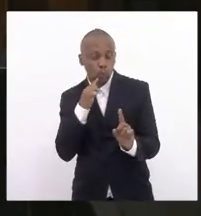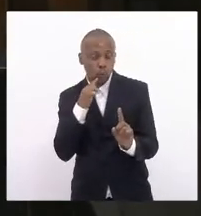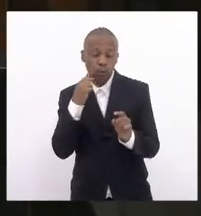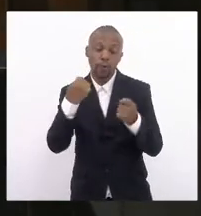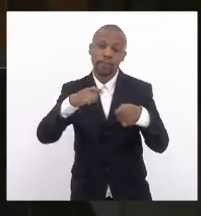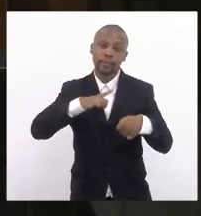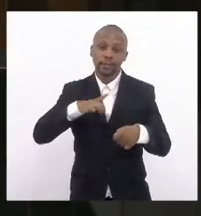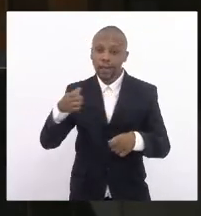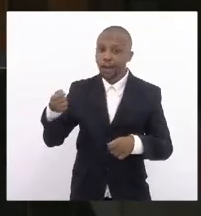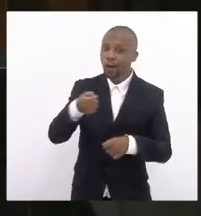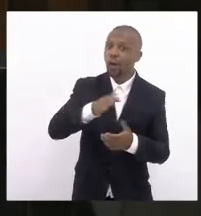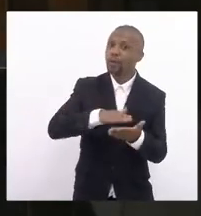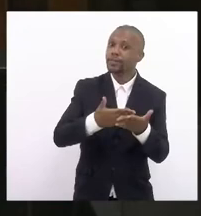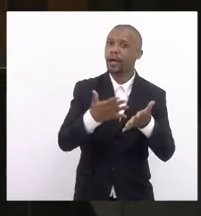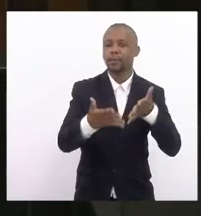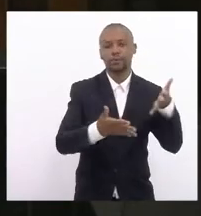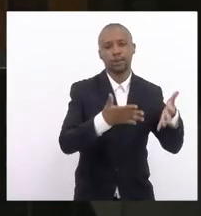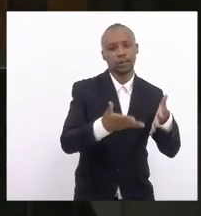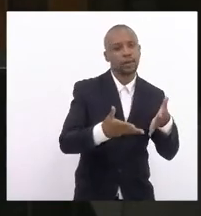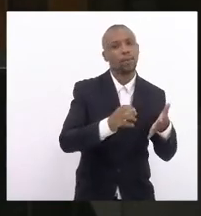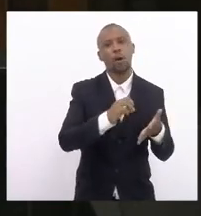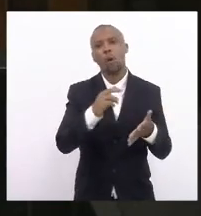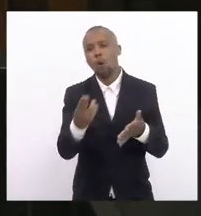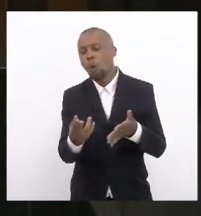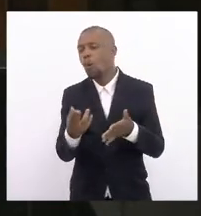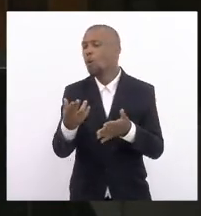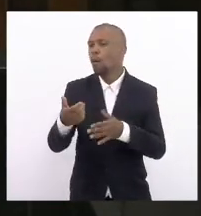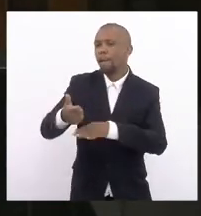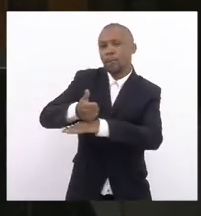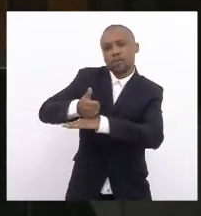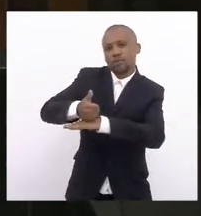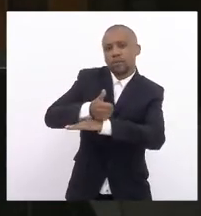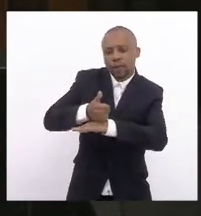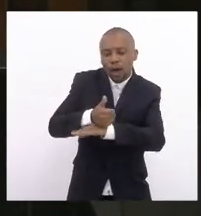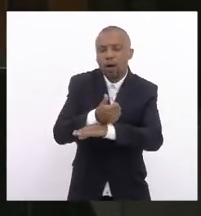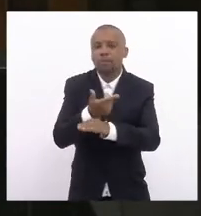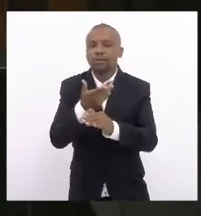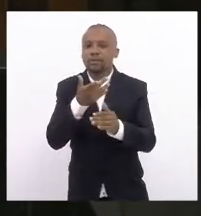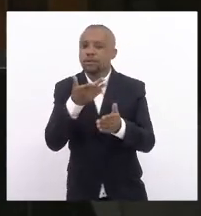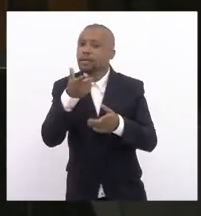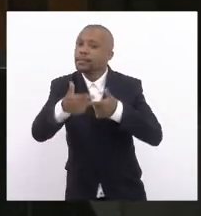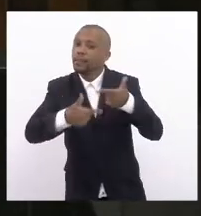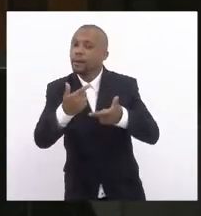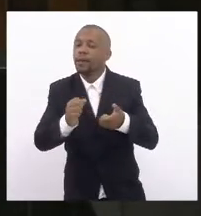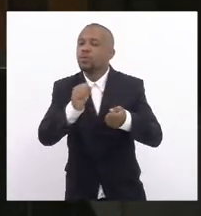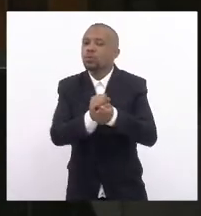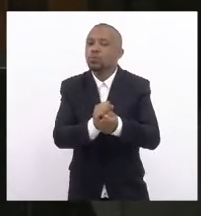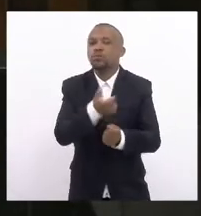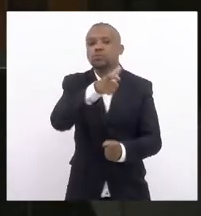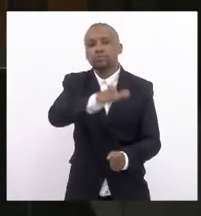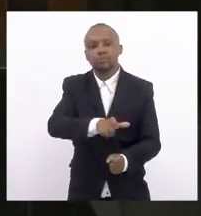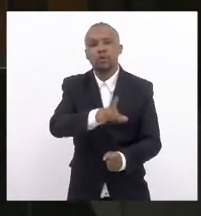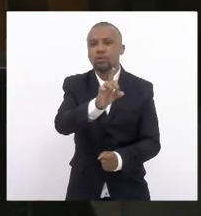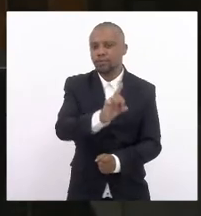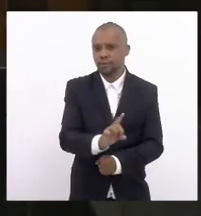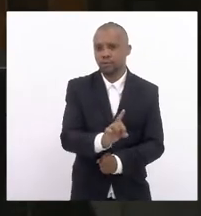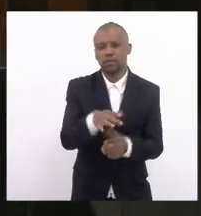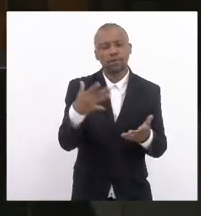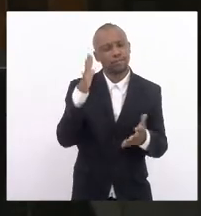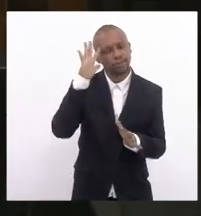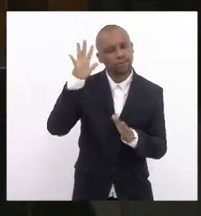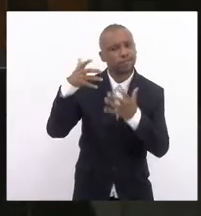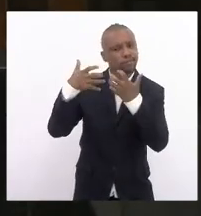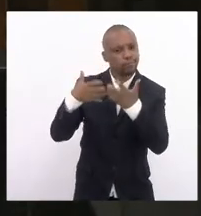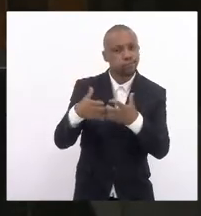tem diferentes necessidades especiais no processo de ensino-aprendizagem. Então, fica essa provocação para